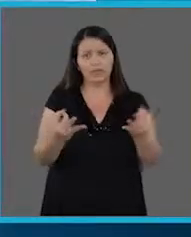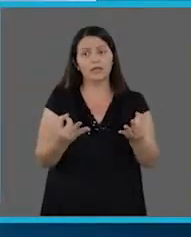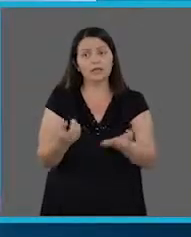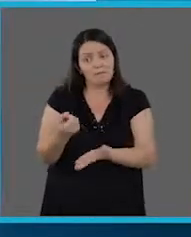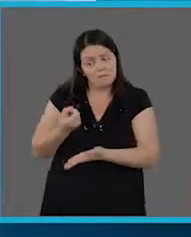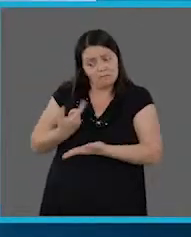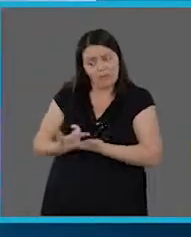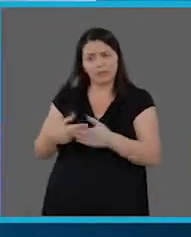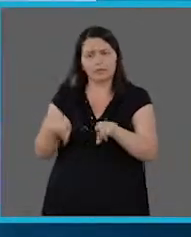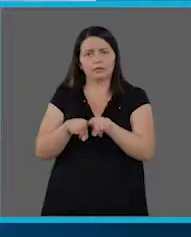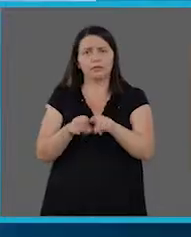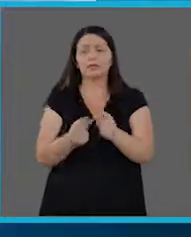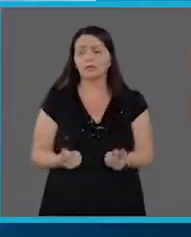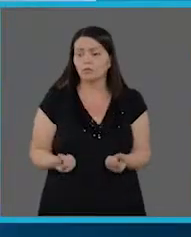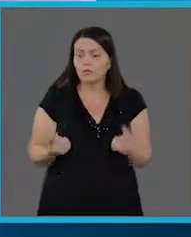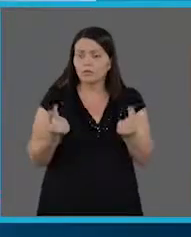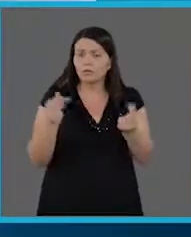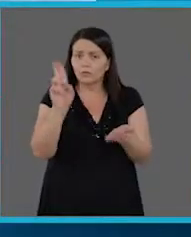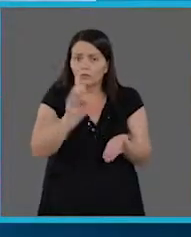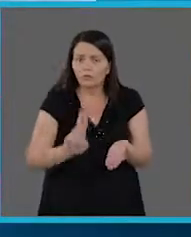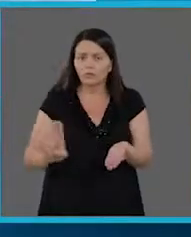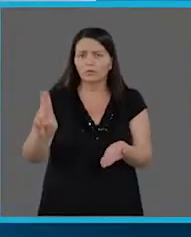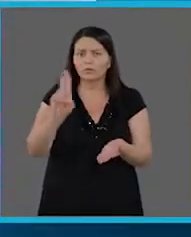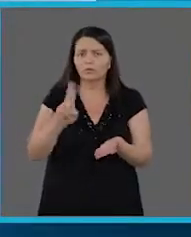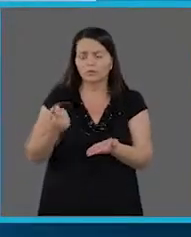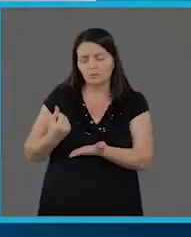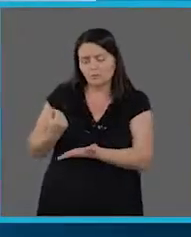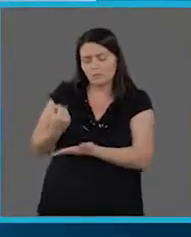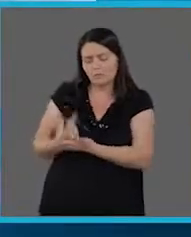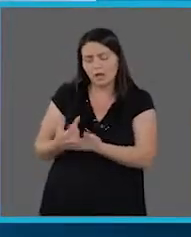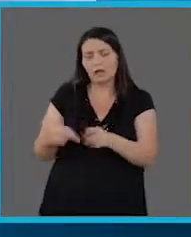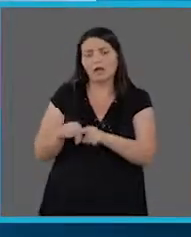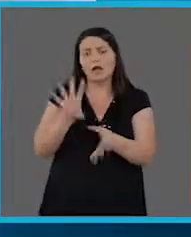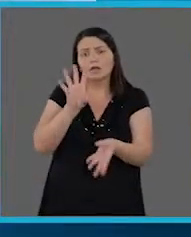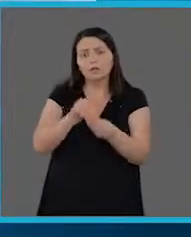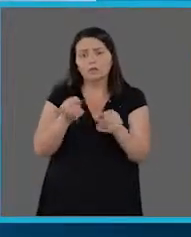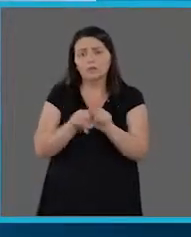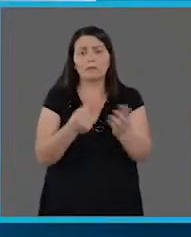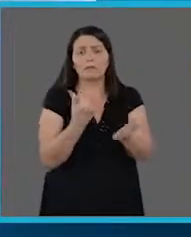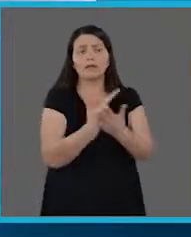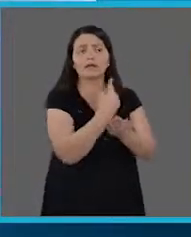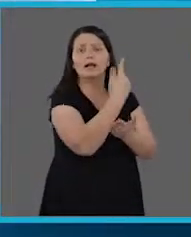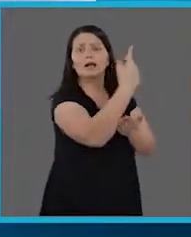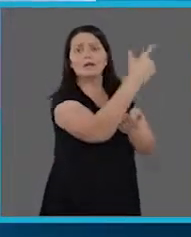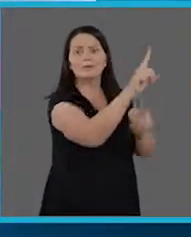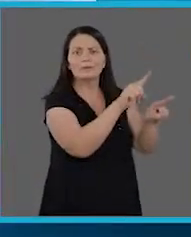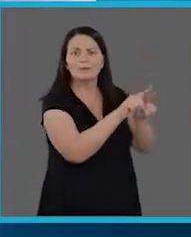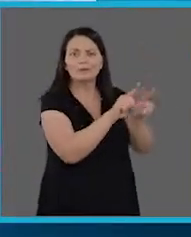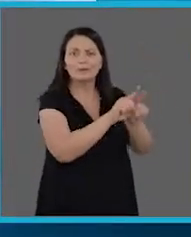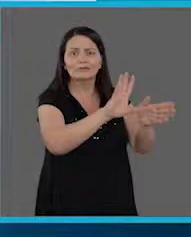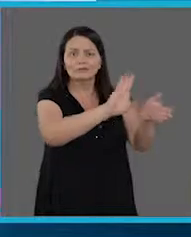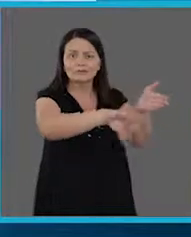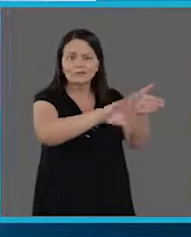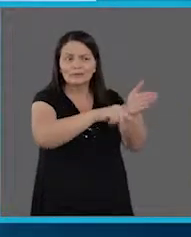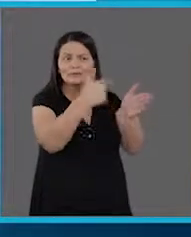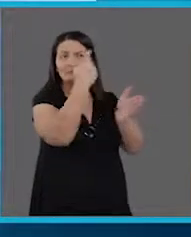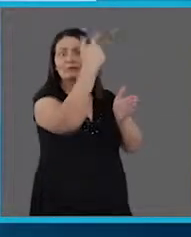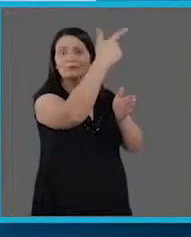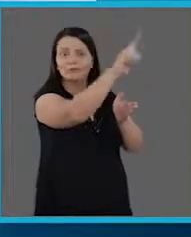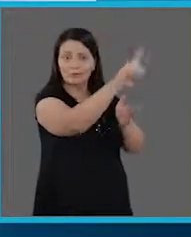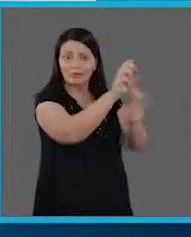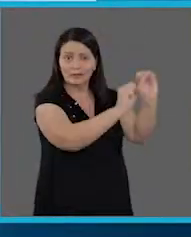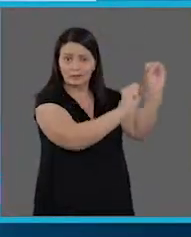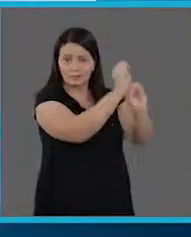isso. Com essa verba que ele me tira, eu junto para me pagar o descarte do meu